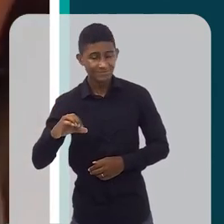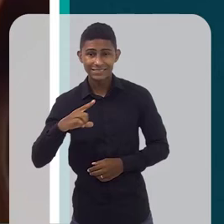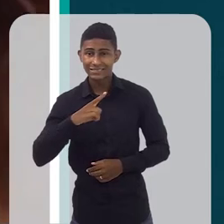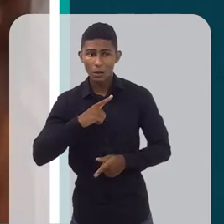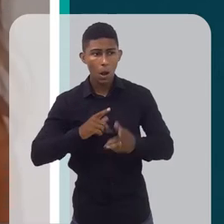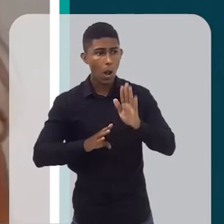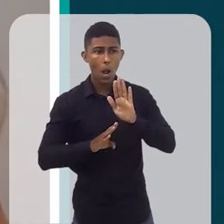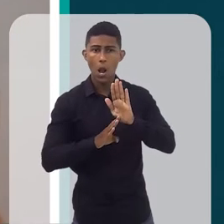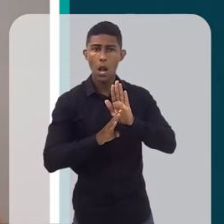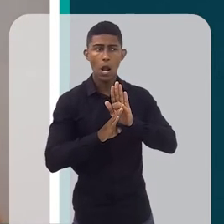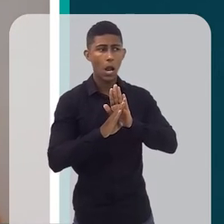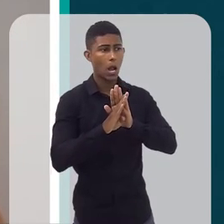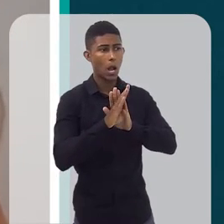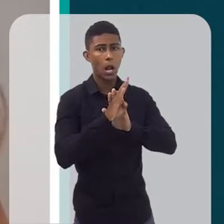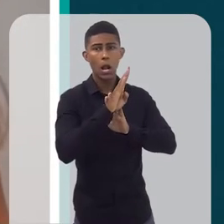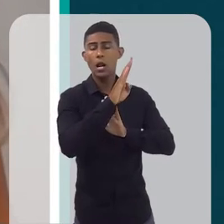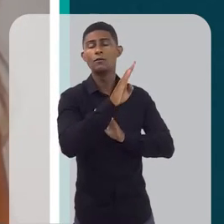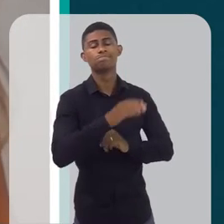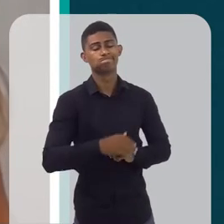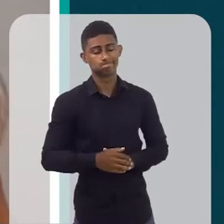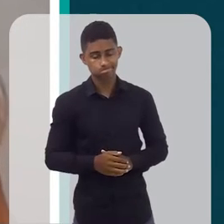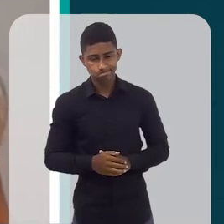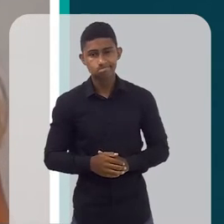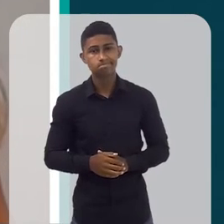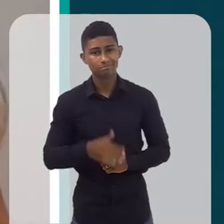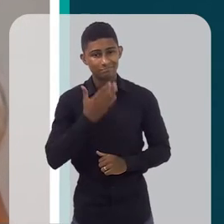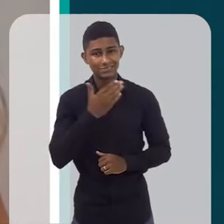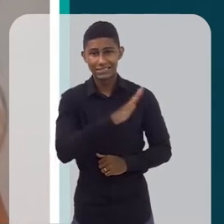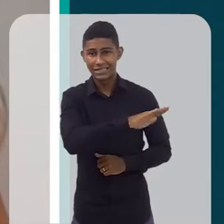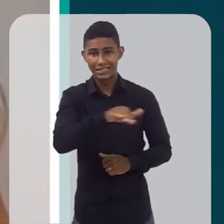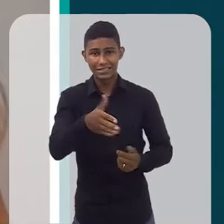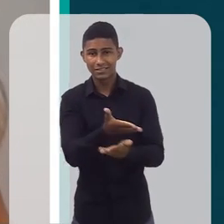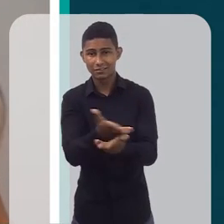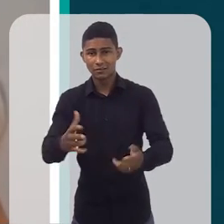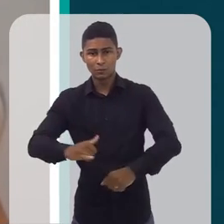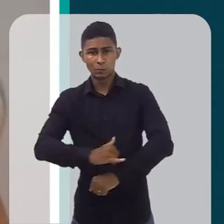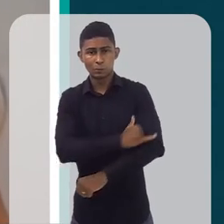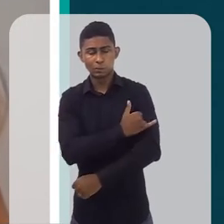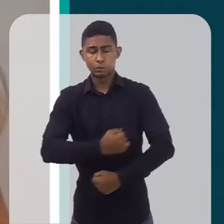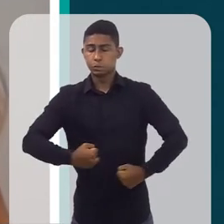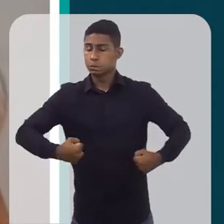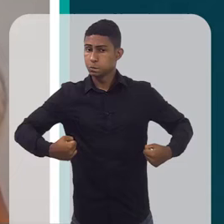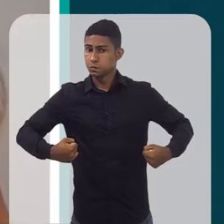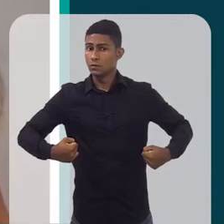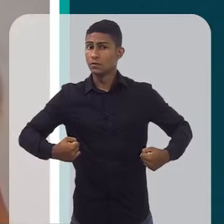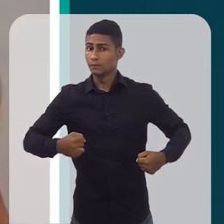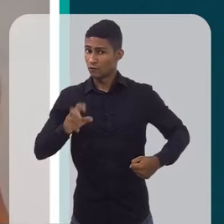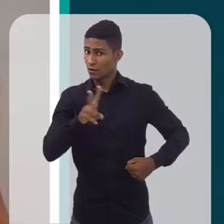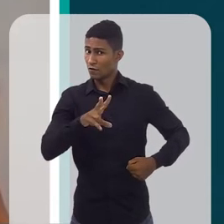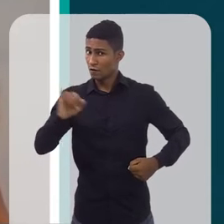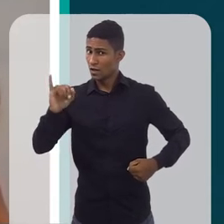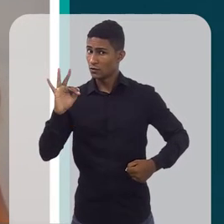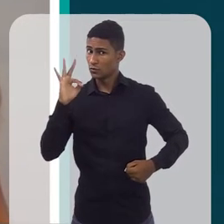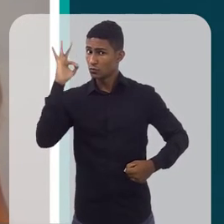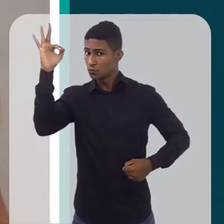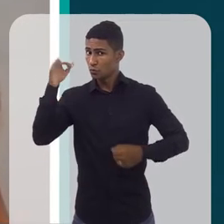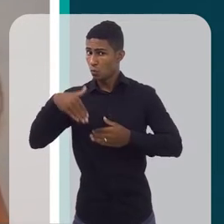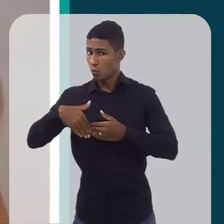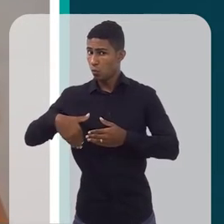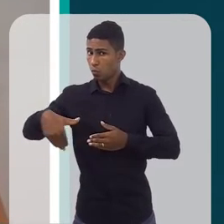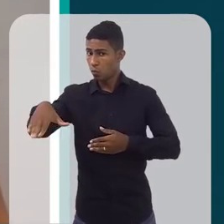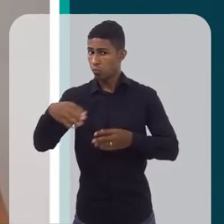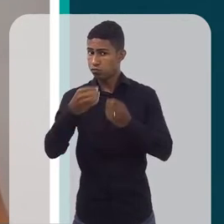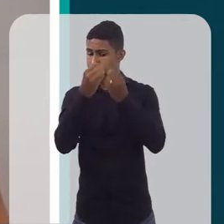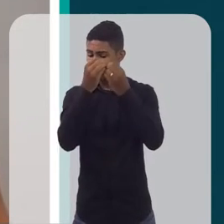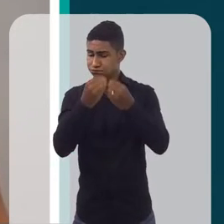tem aumentado demais esse quadro de obesidade. E a gente vai ver essas consequências já no